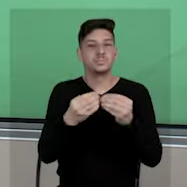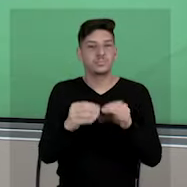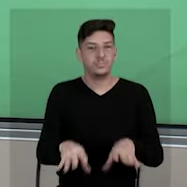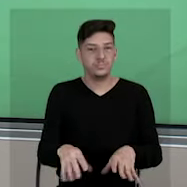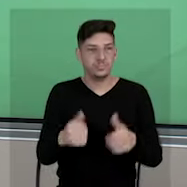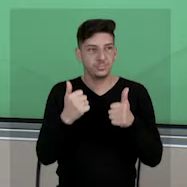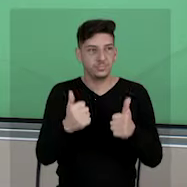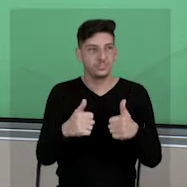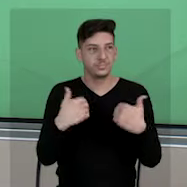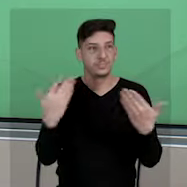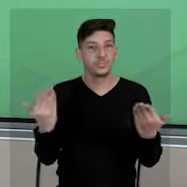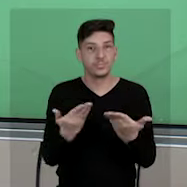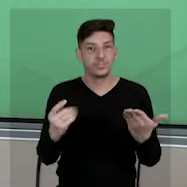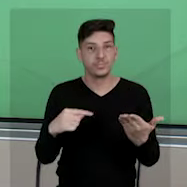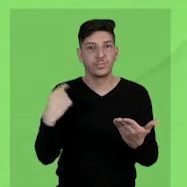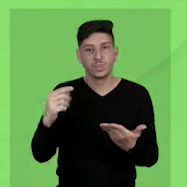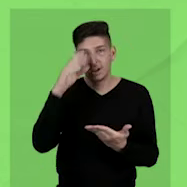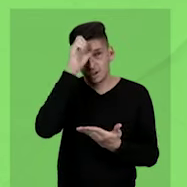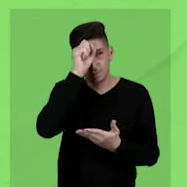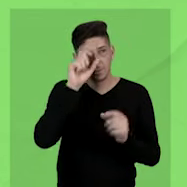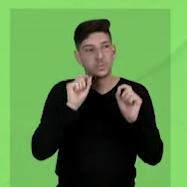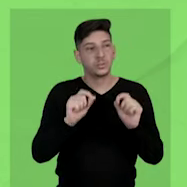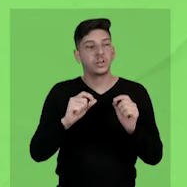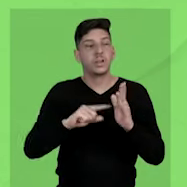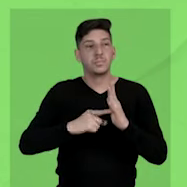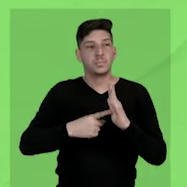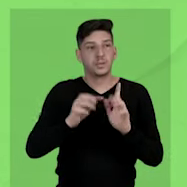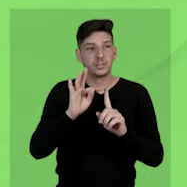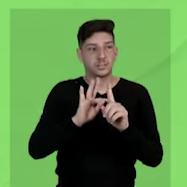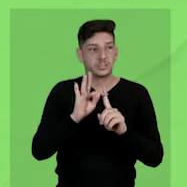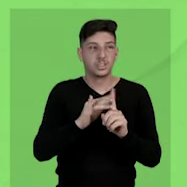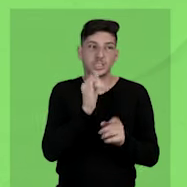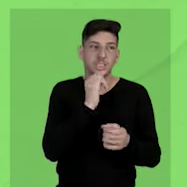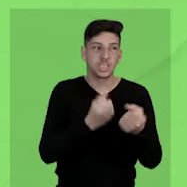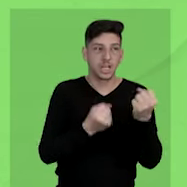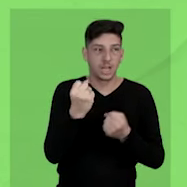aulas seguintes. Então, na aula de hoje nós aprendemos as máquinas térmicas, como os